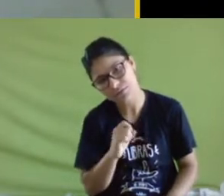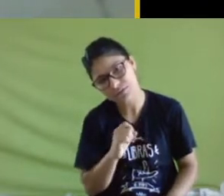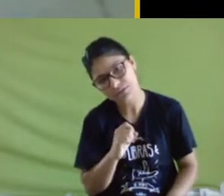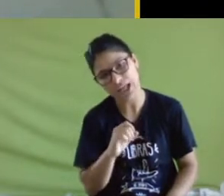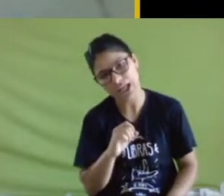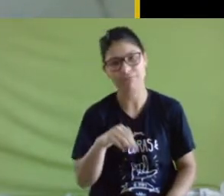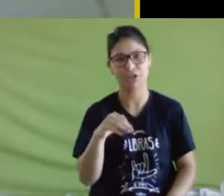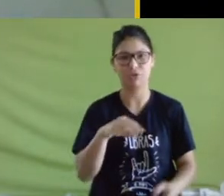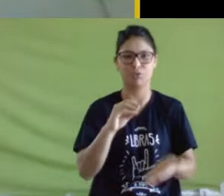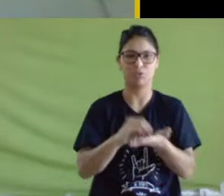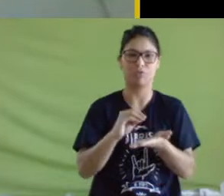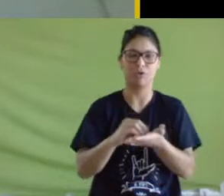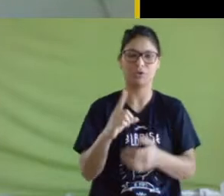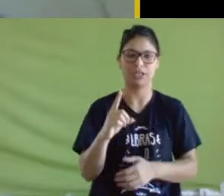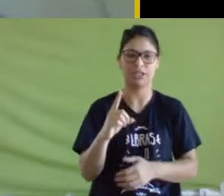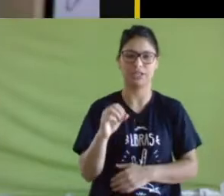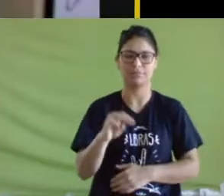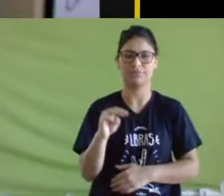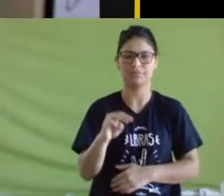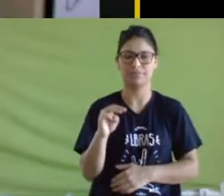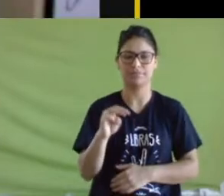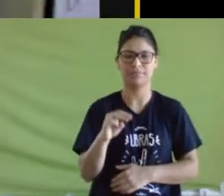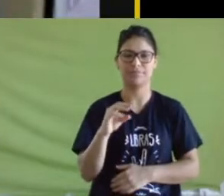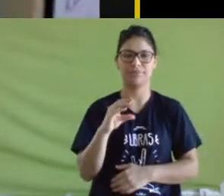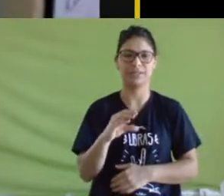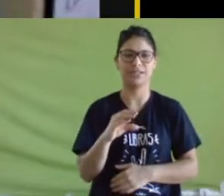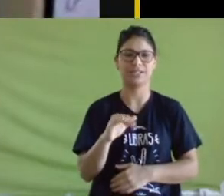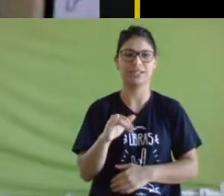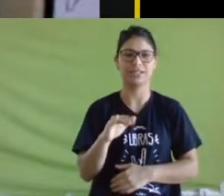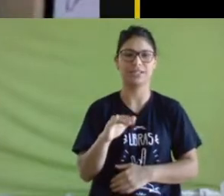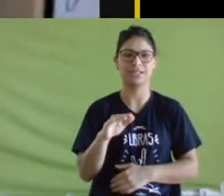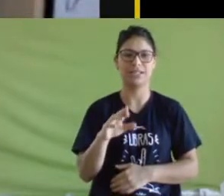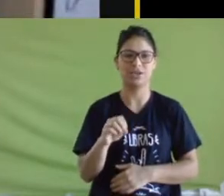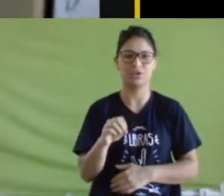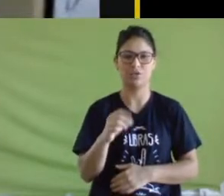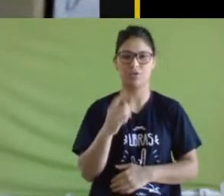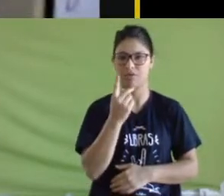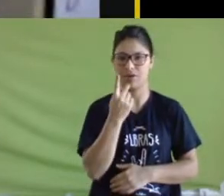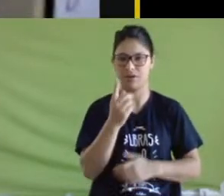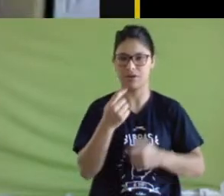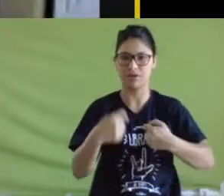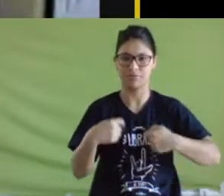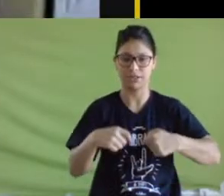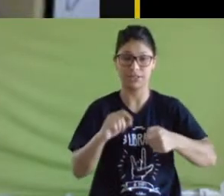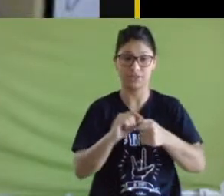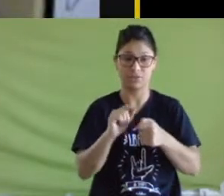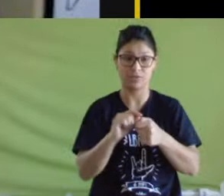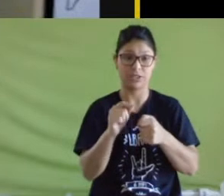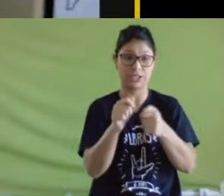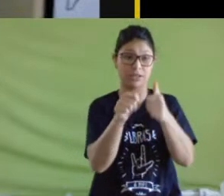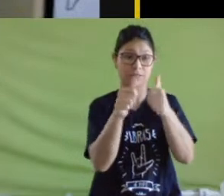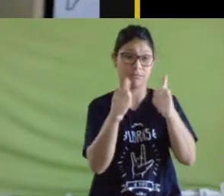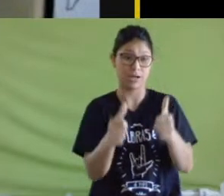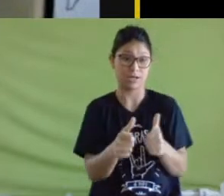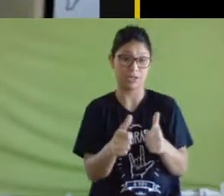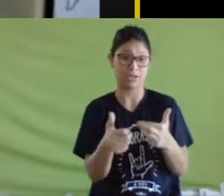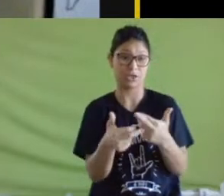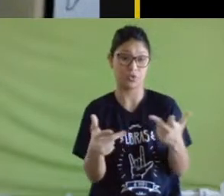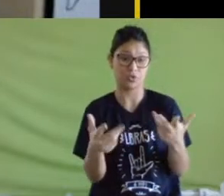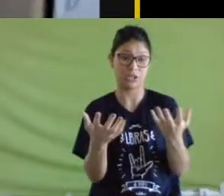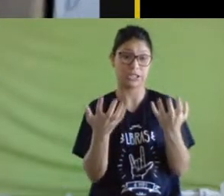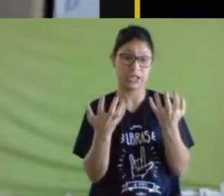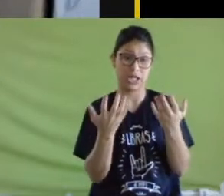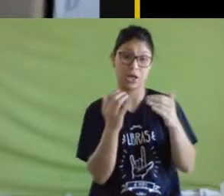Sim. O Cícero diz isso, ó. É preciso fazer imagens das coisas que se quer